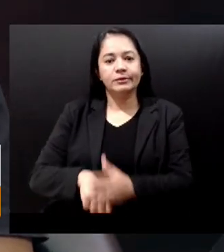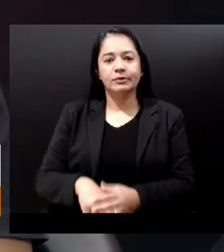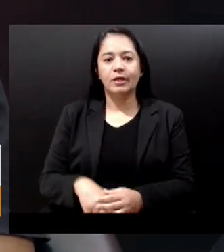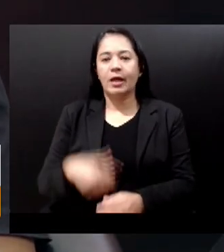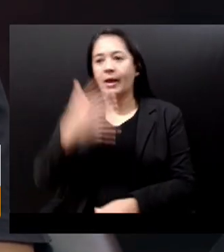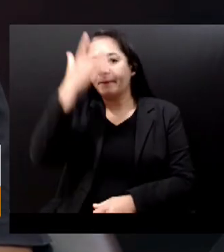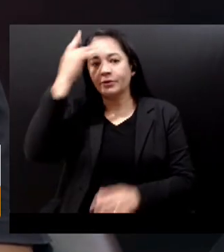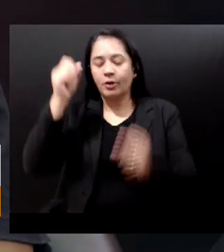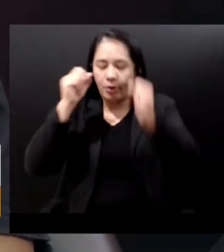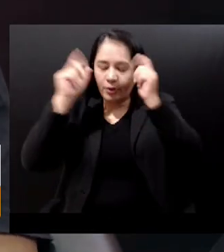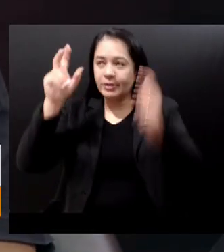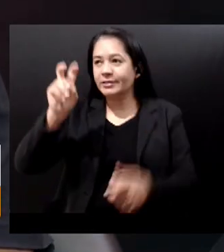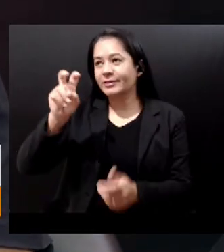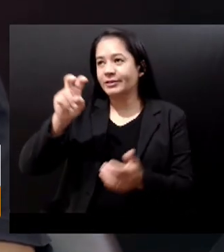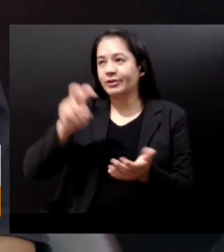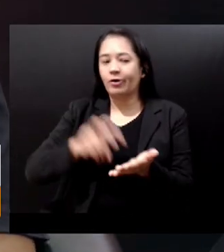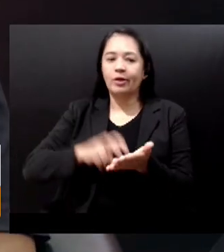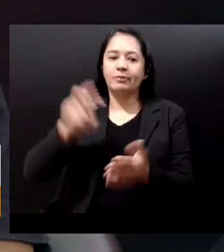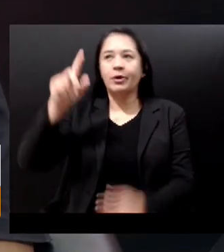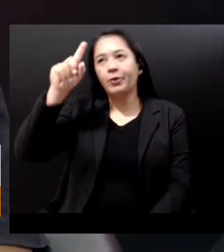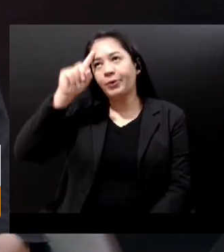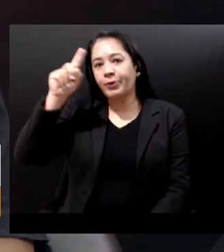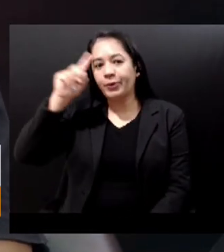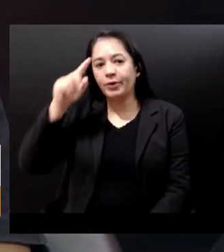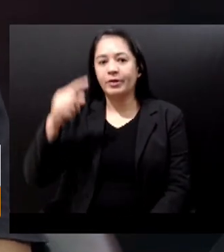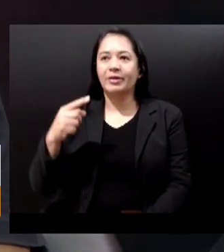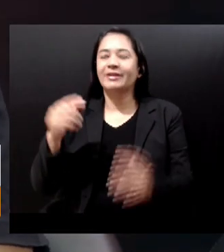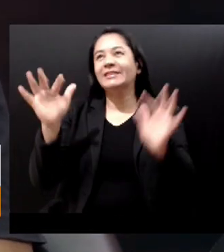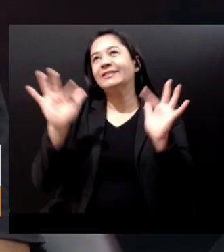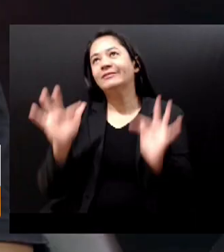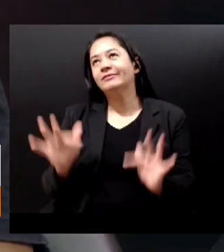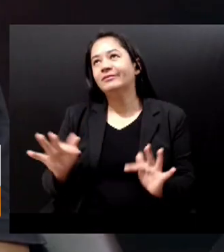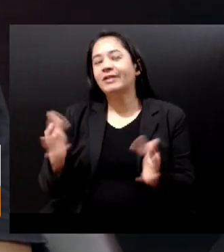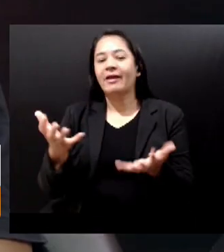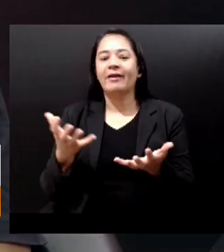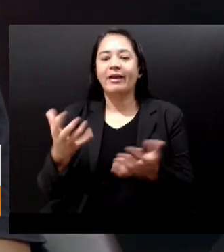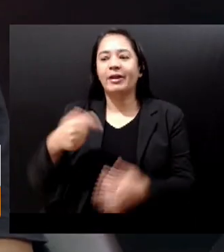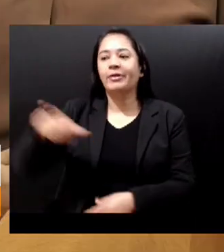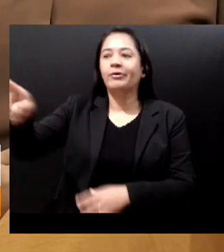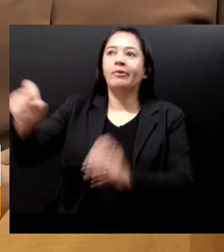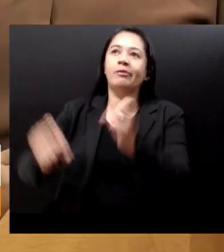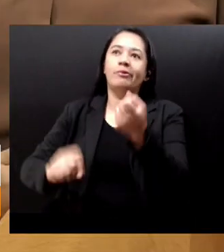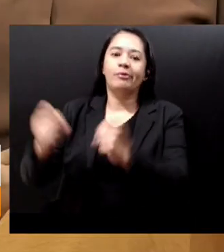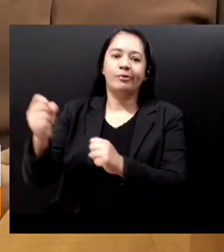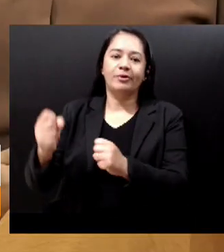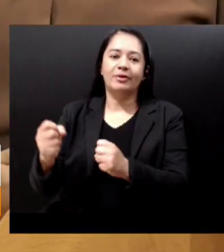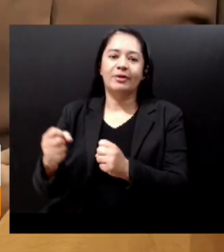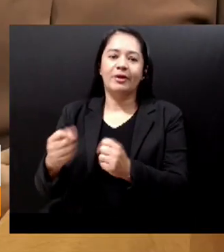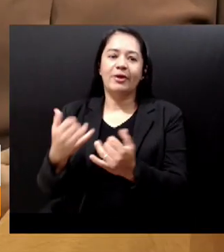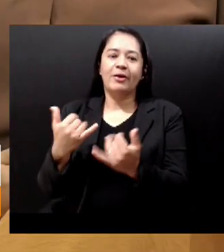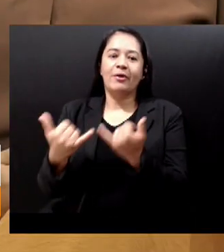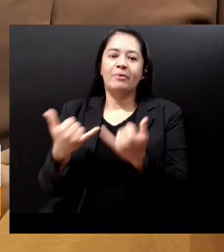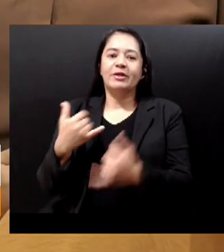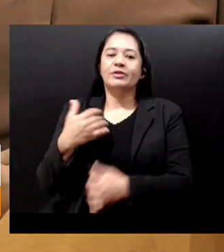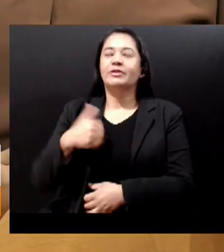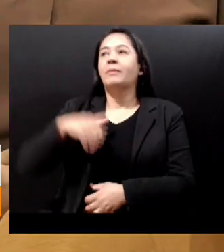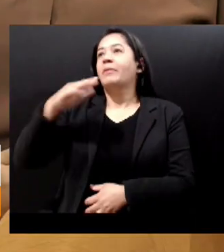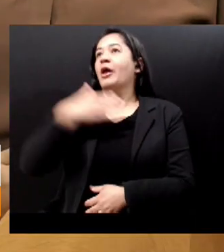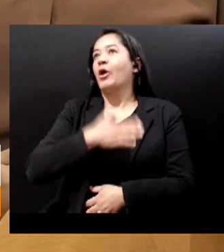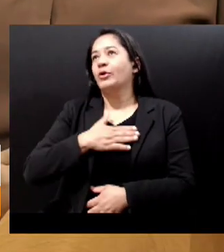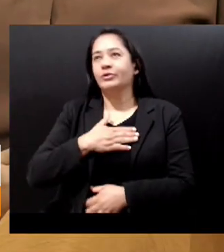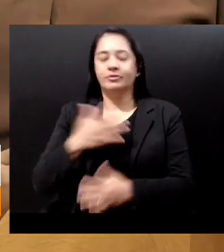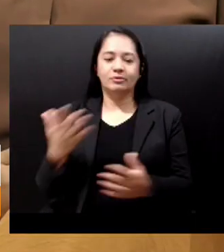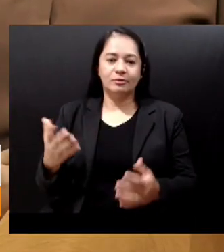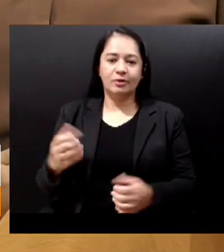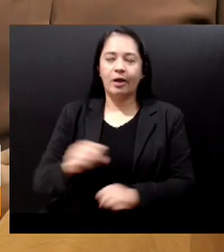vai para academia todos os dias, feliz e querendo ir para academia como se fosse a coisa mais gostosa do mundo. Obviamente que a gente